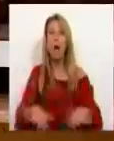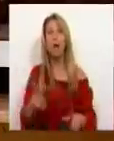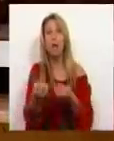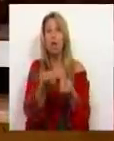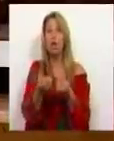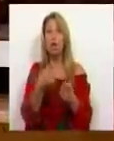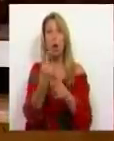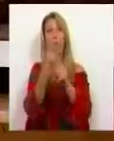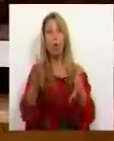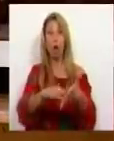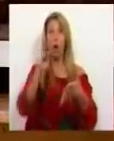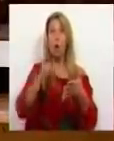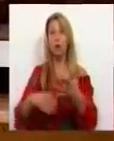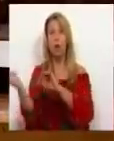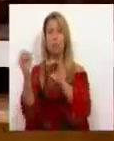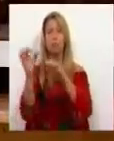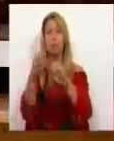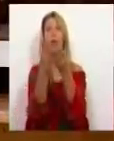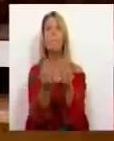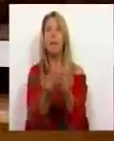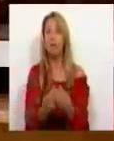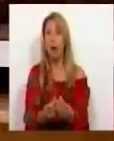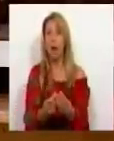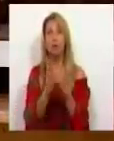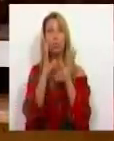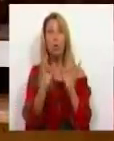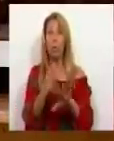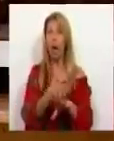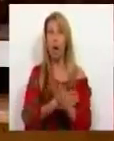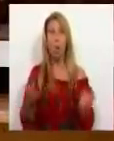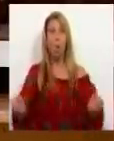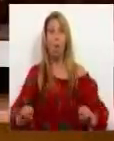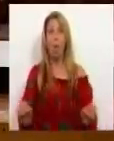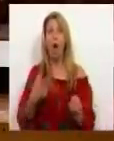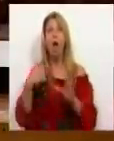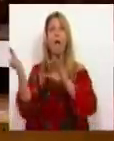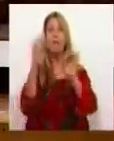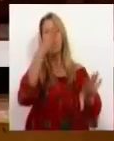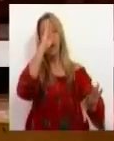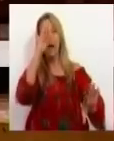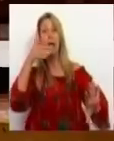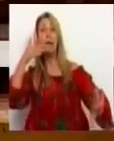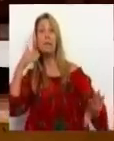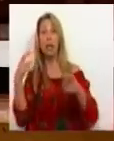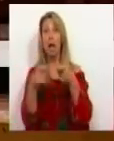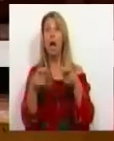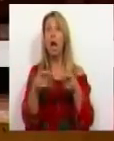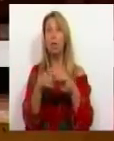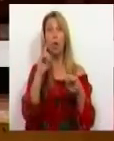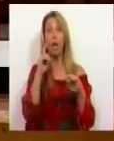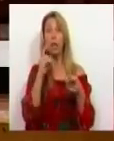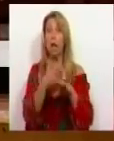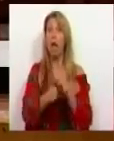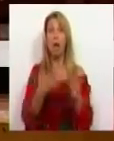os contratos de fornecimento de material não foram devidamente acautelados e o fornecimento atempado de cartões não foi devidamente